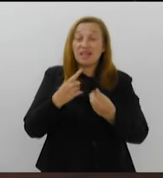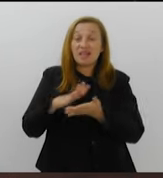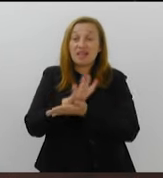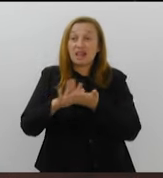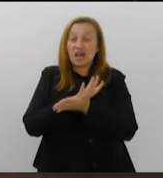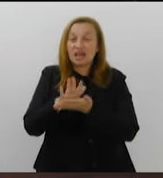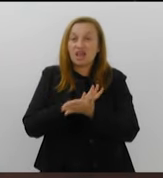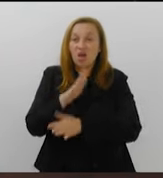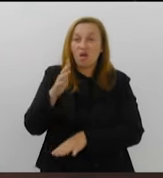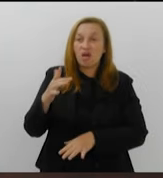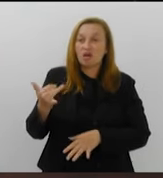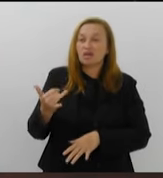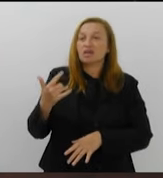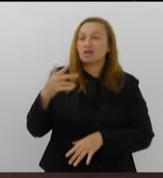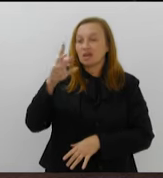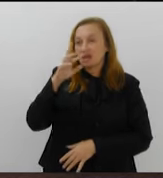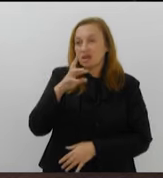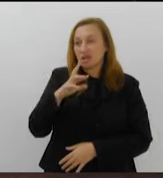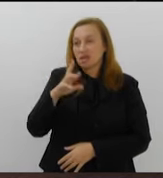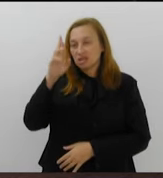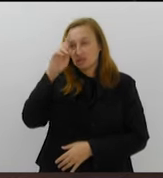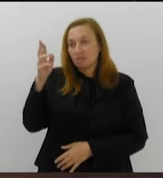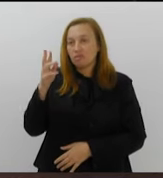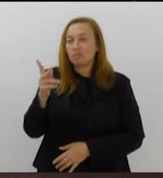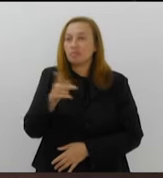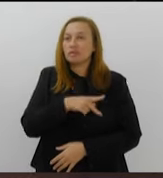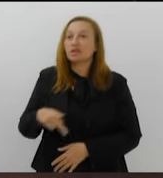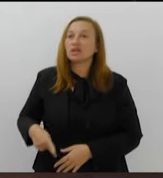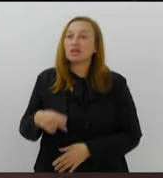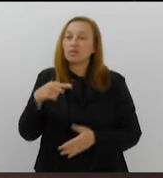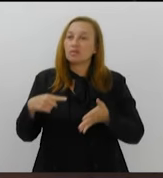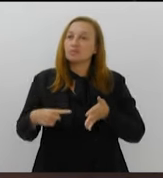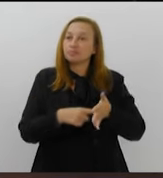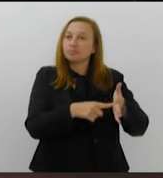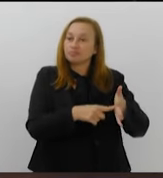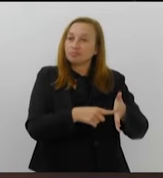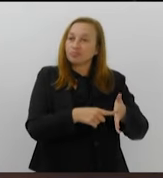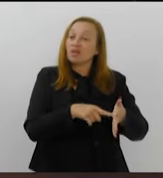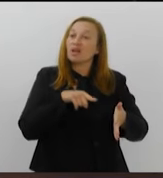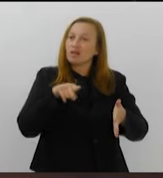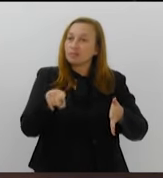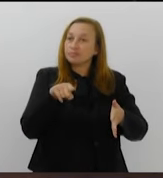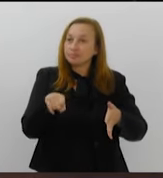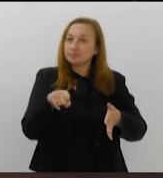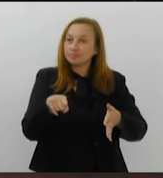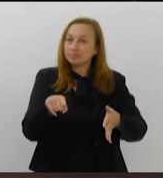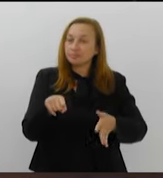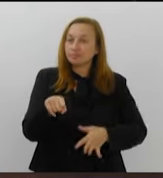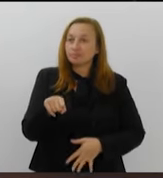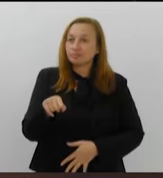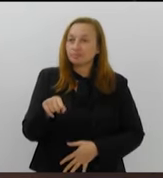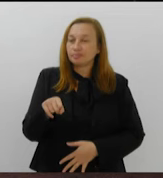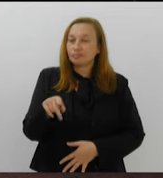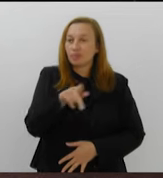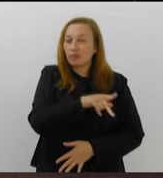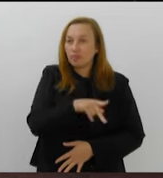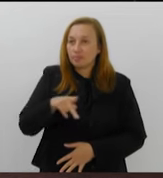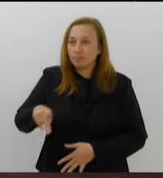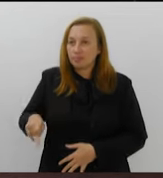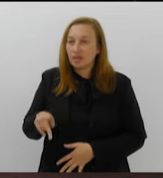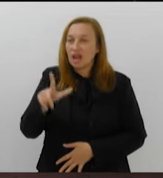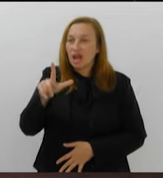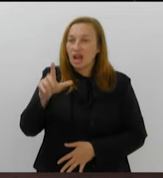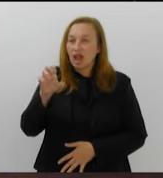uma vergonha. E eu quero aproveitar aqui e fazer uma denúncia, que esse presidente, esse carinha aí, esse tal de Leonardo